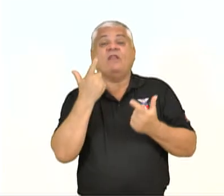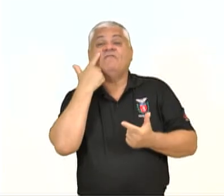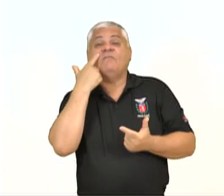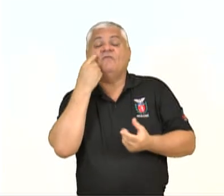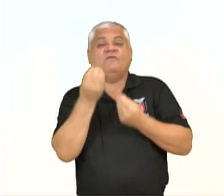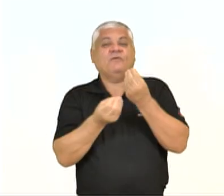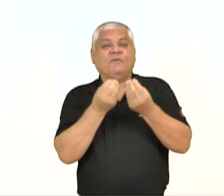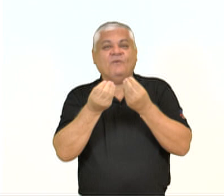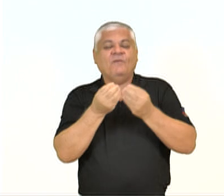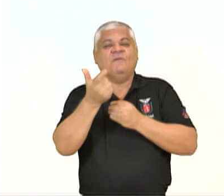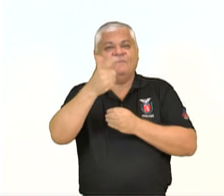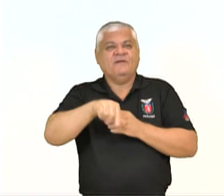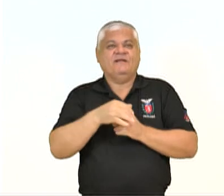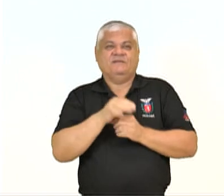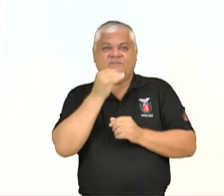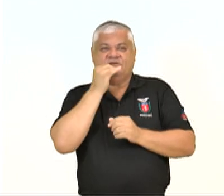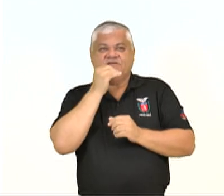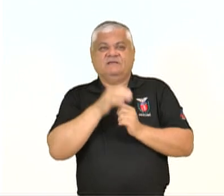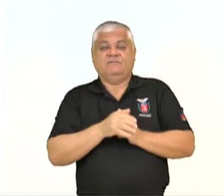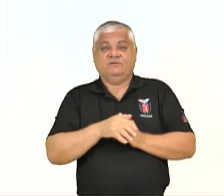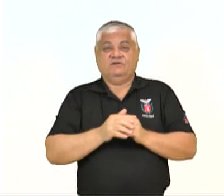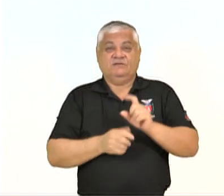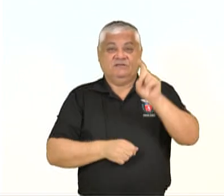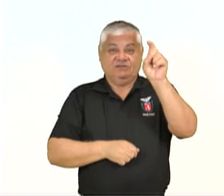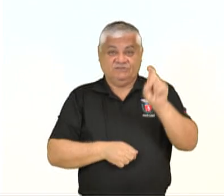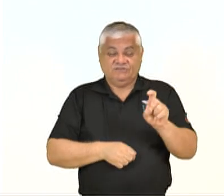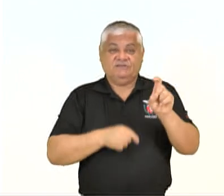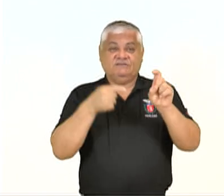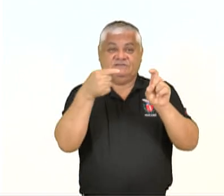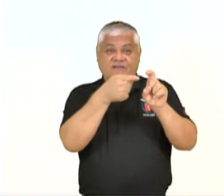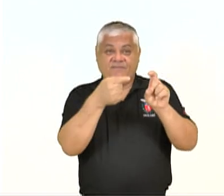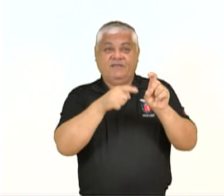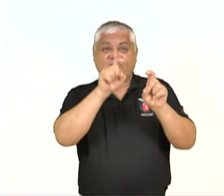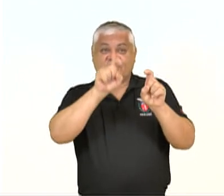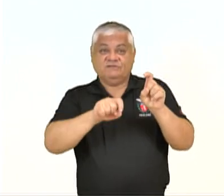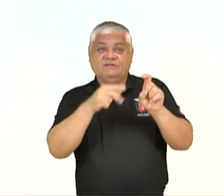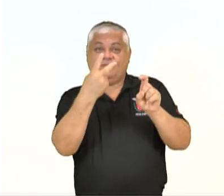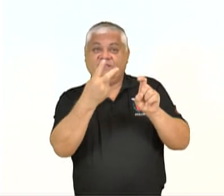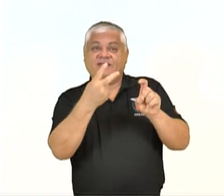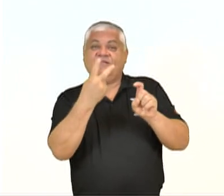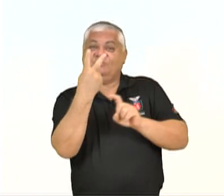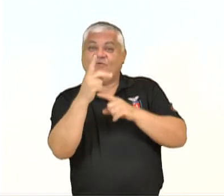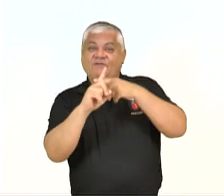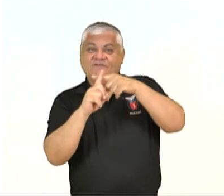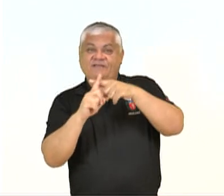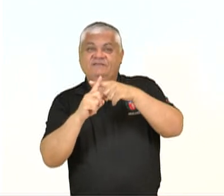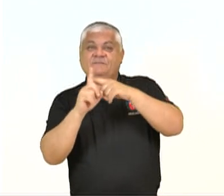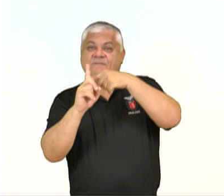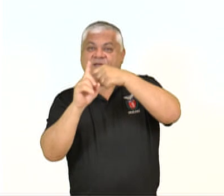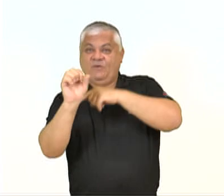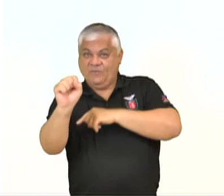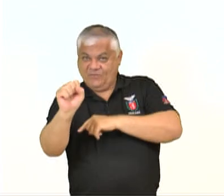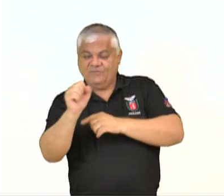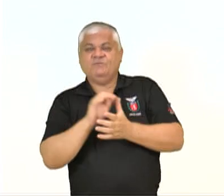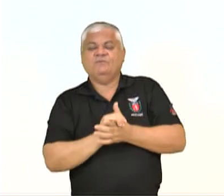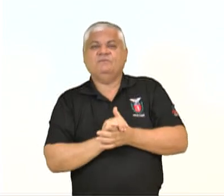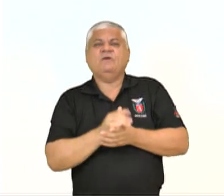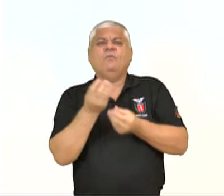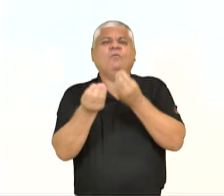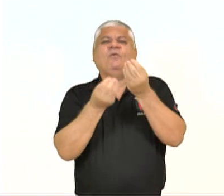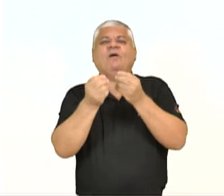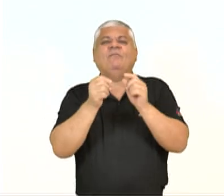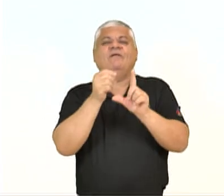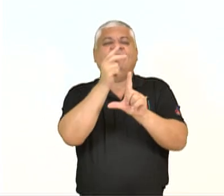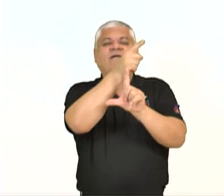um caso. Então, nós temos aqui a função f de x igual a menos x² menos 2x mais 8, e a ideia é que você represente, então,